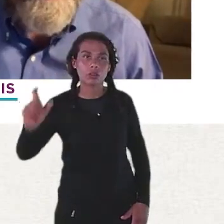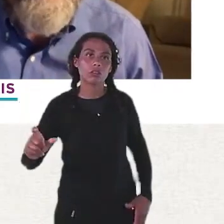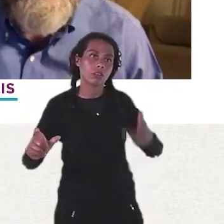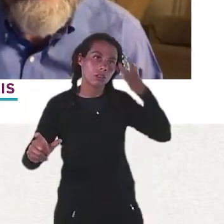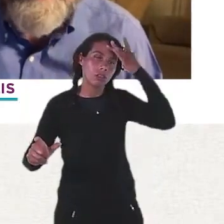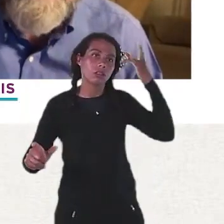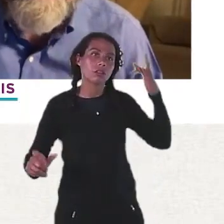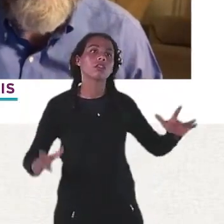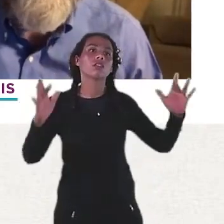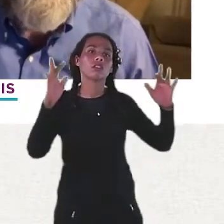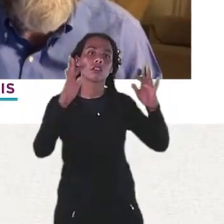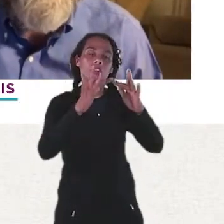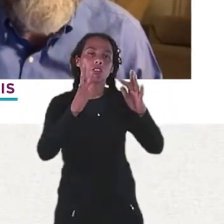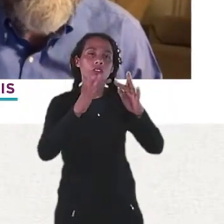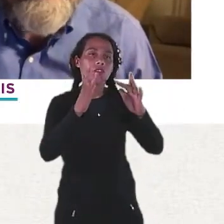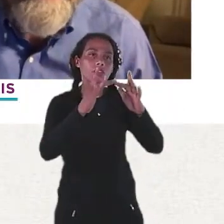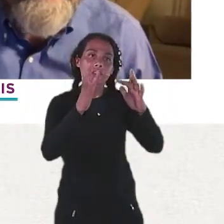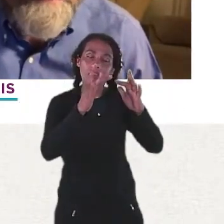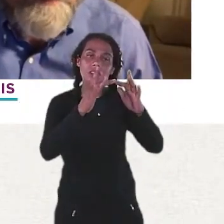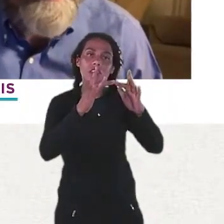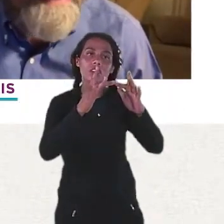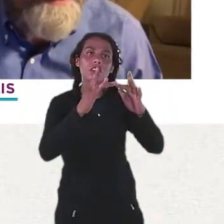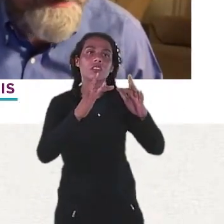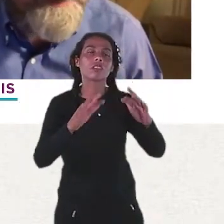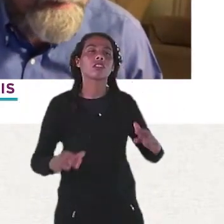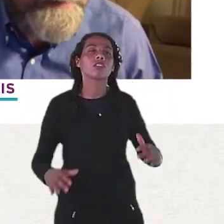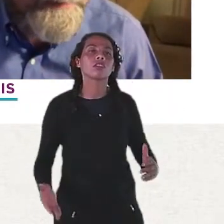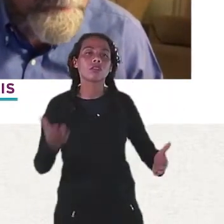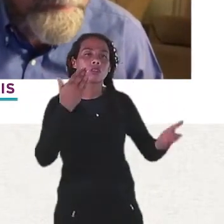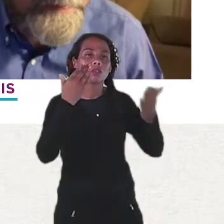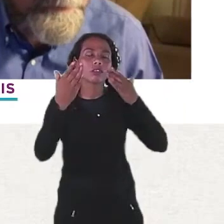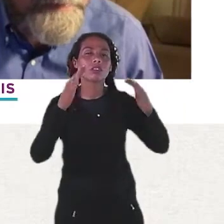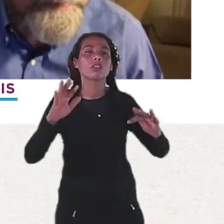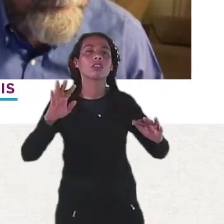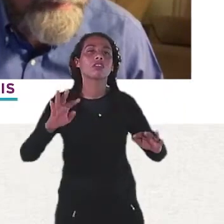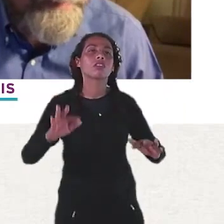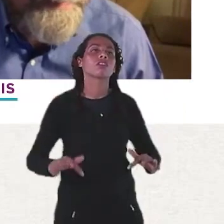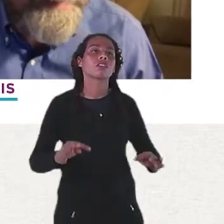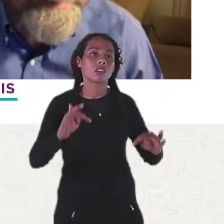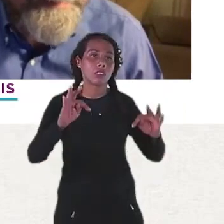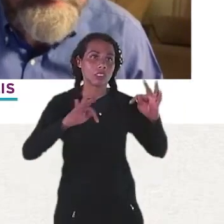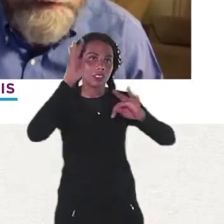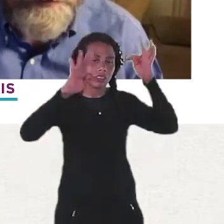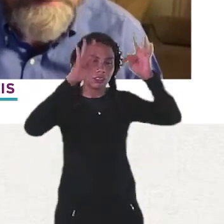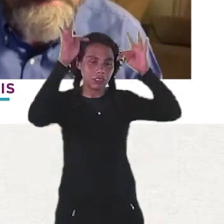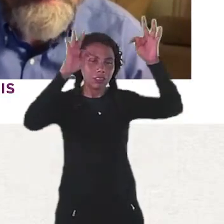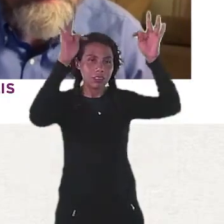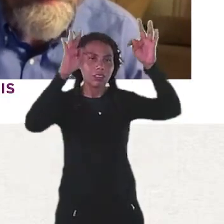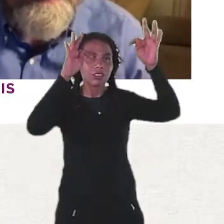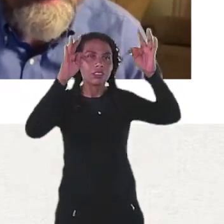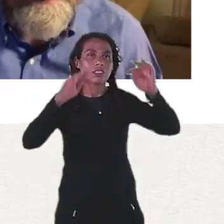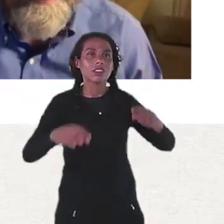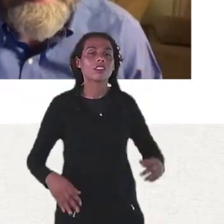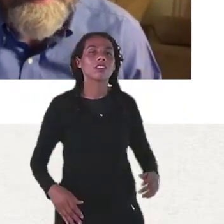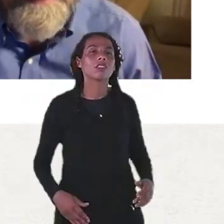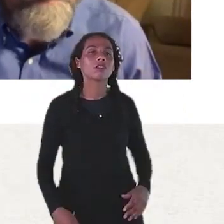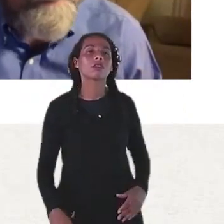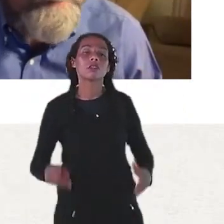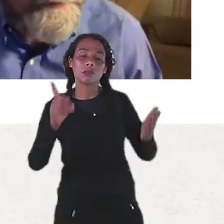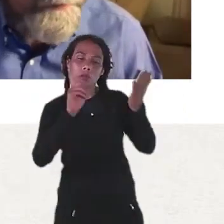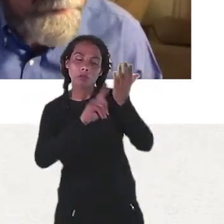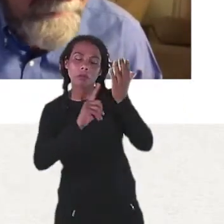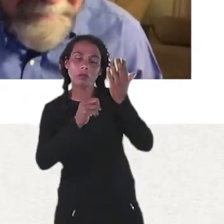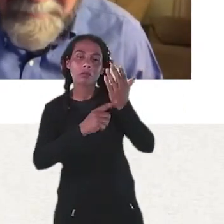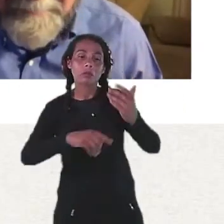a tecnologia dessa espécie muito mais avançada vai parecer como mágica. né, para aquela que entra em contato e não tem o mesmo grau